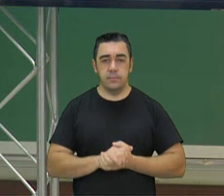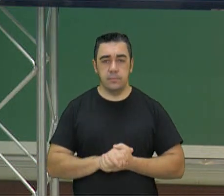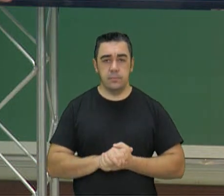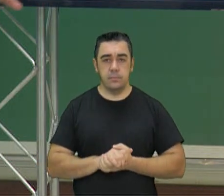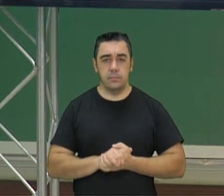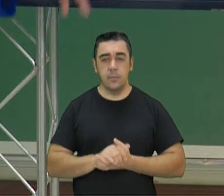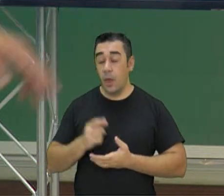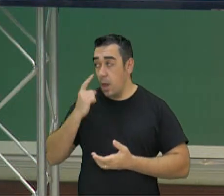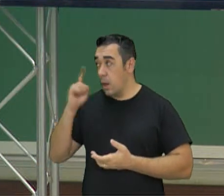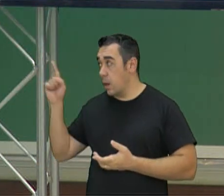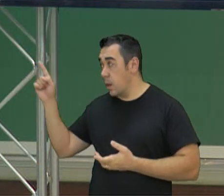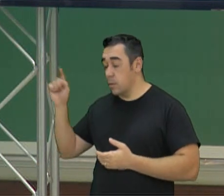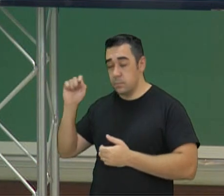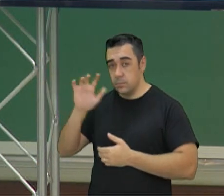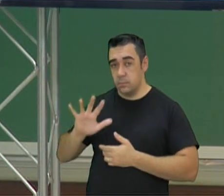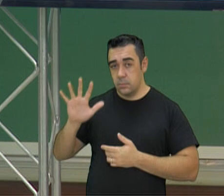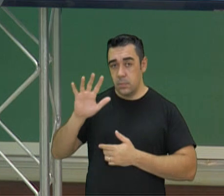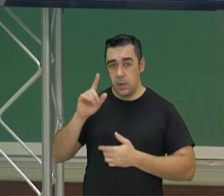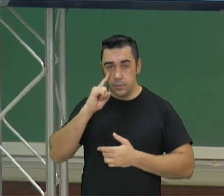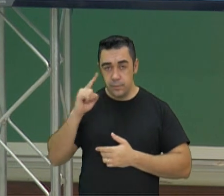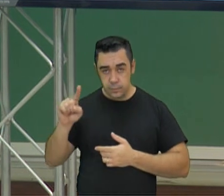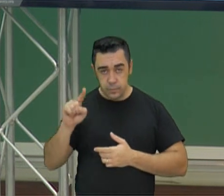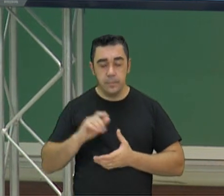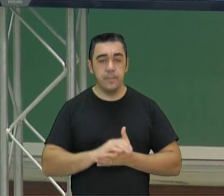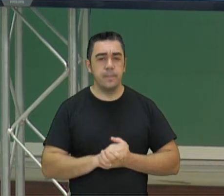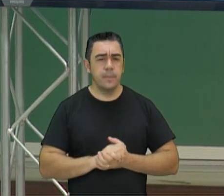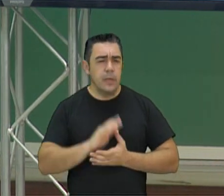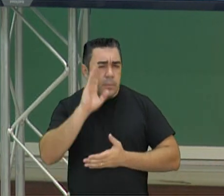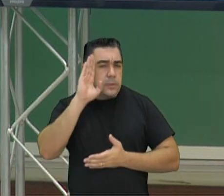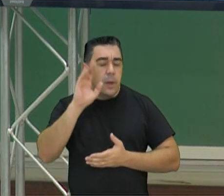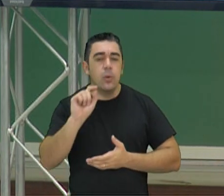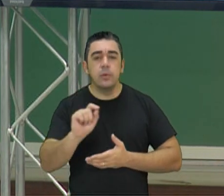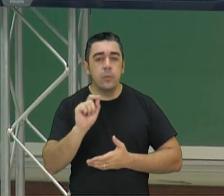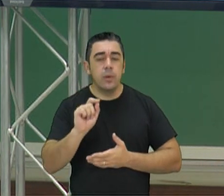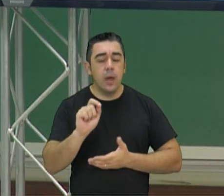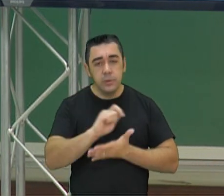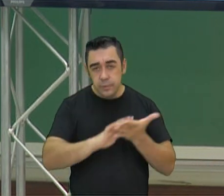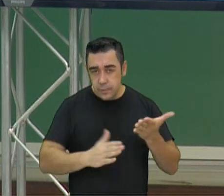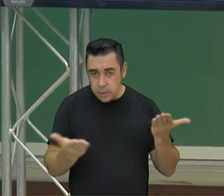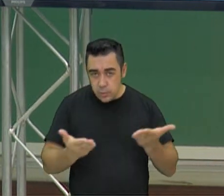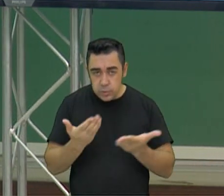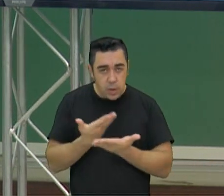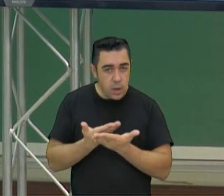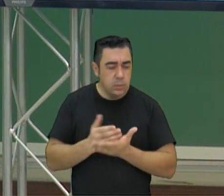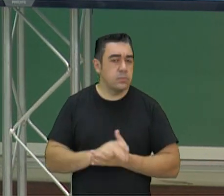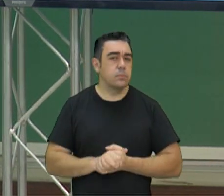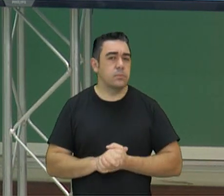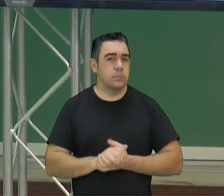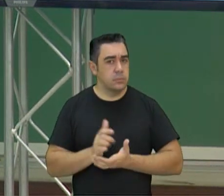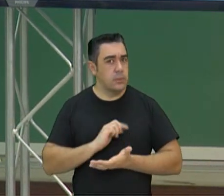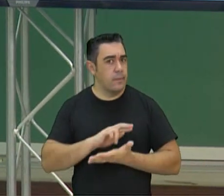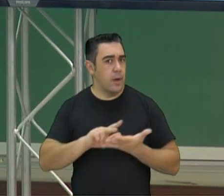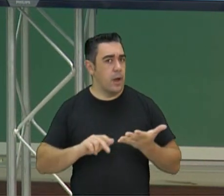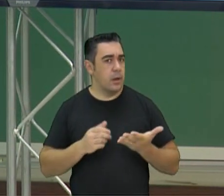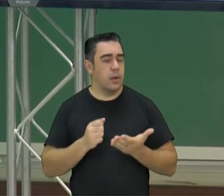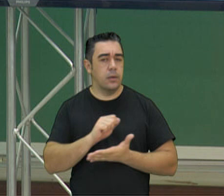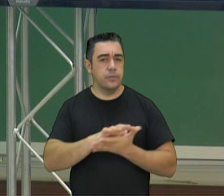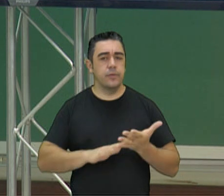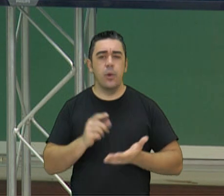tranquilo, né? Então, o principal músculo, o diafragma. Mais uma atividade, então, para a nossa aula de hoje, que tem bastante atividades. Qual que é